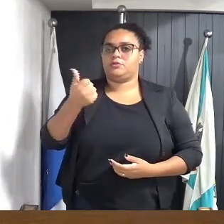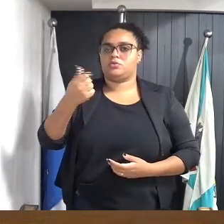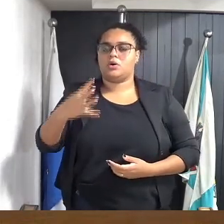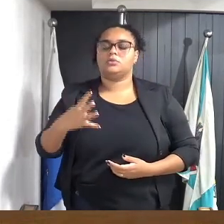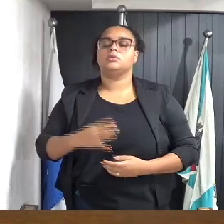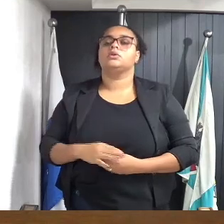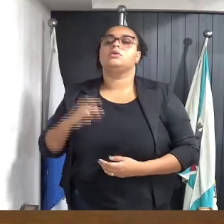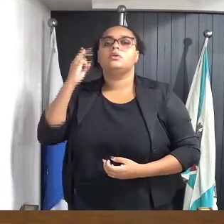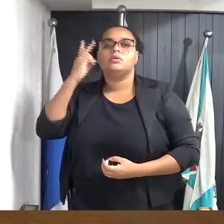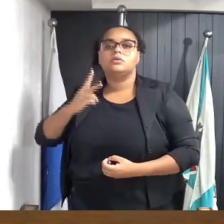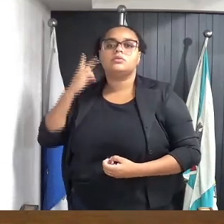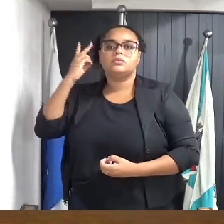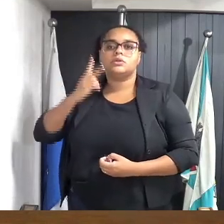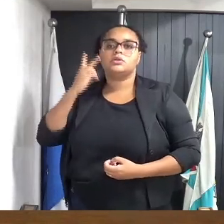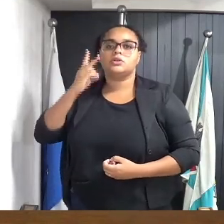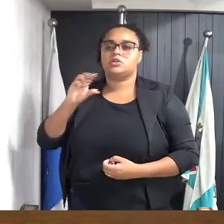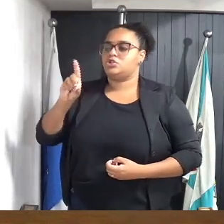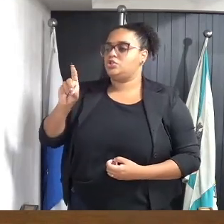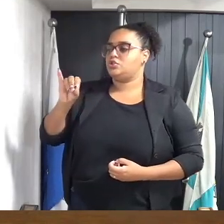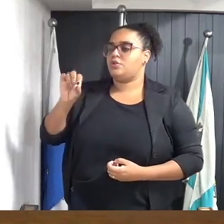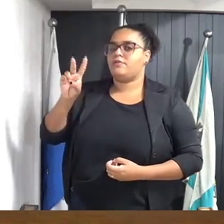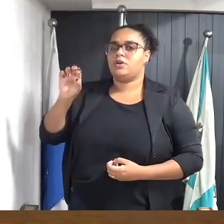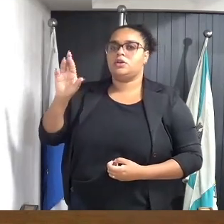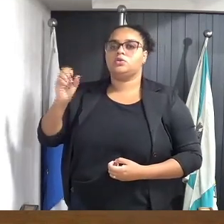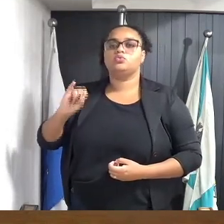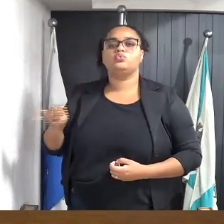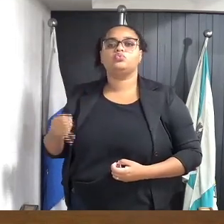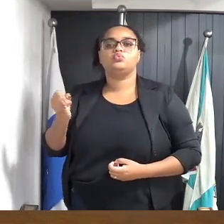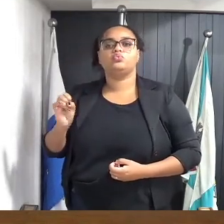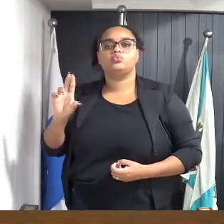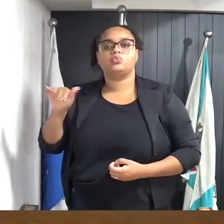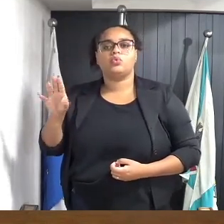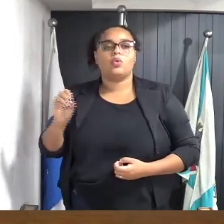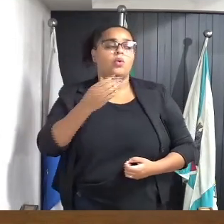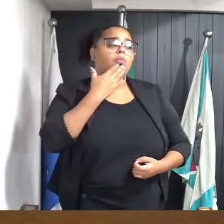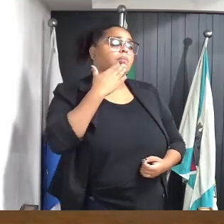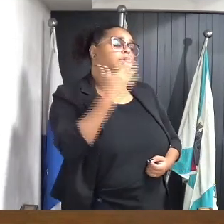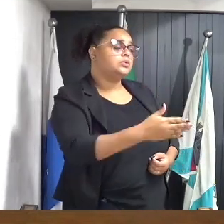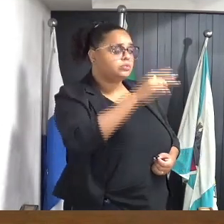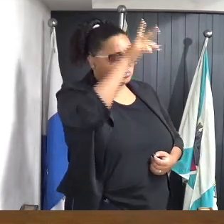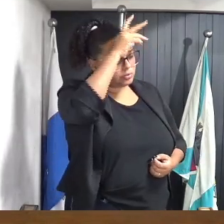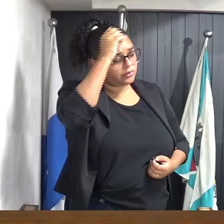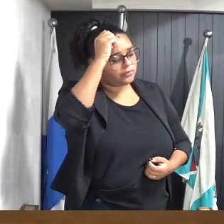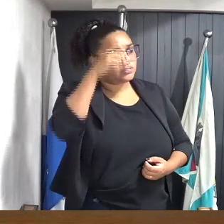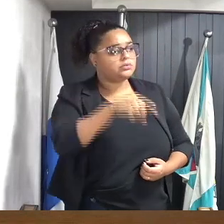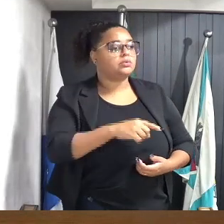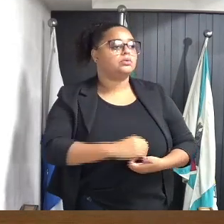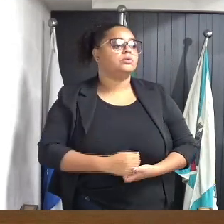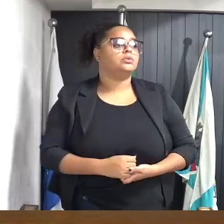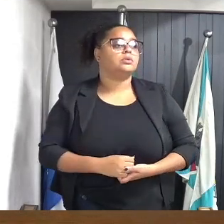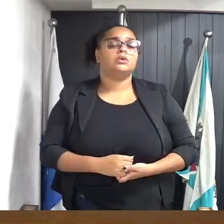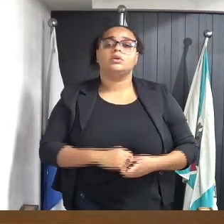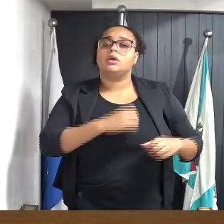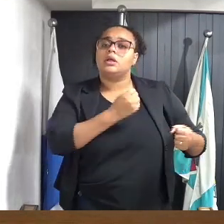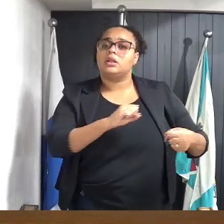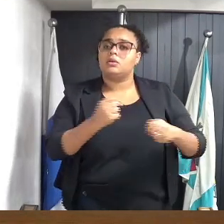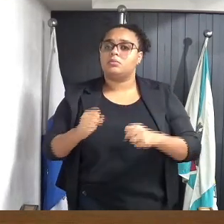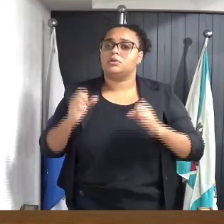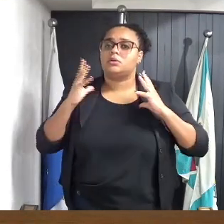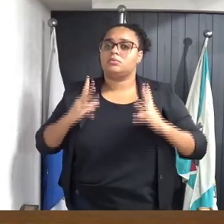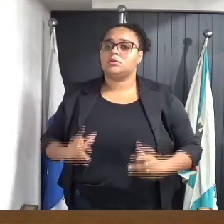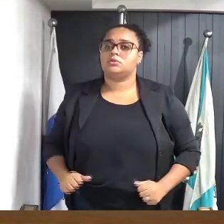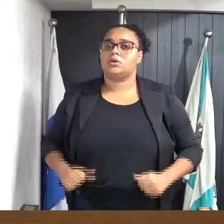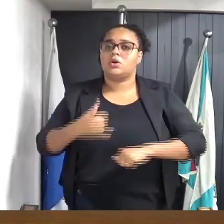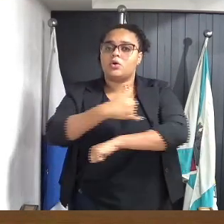7.798/2024, do excelentíssimo senhor vereador de Vaí Alves de Oliveira Júnior, solicitando ao excelentíssimo senhor prefeito saneamento